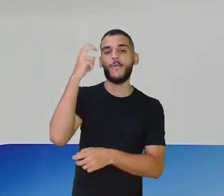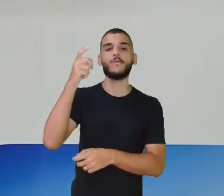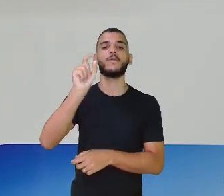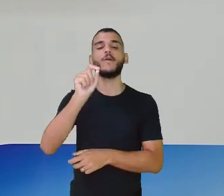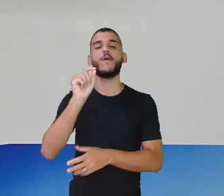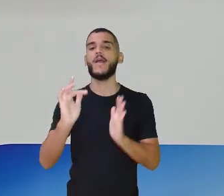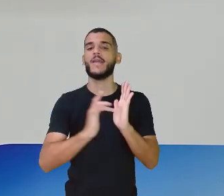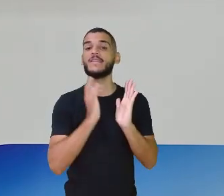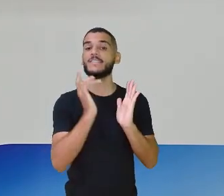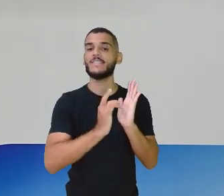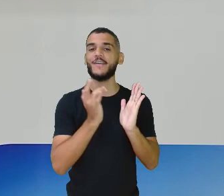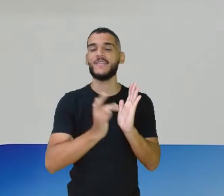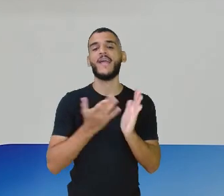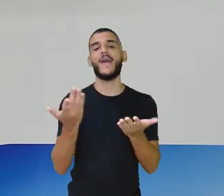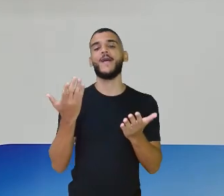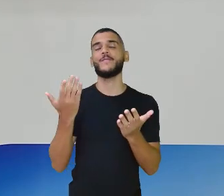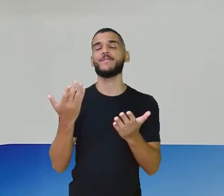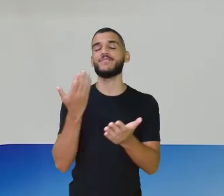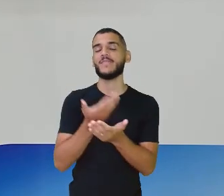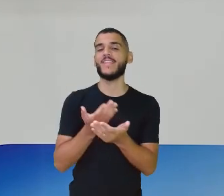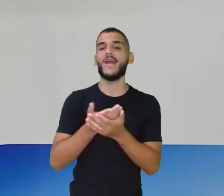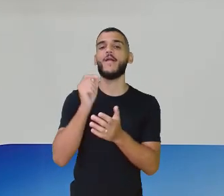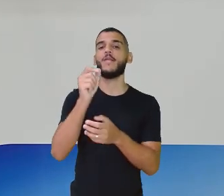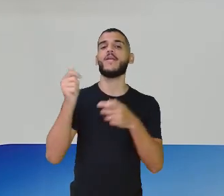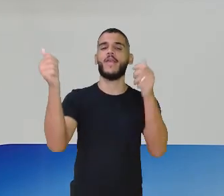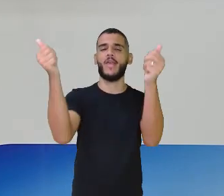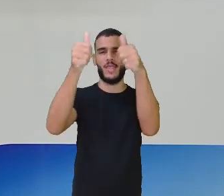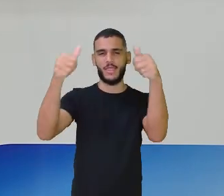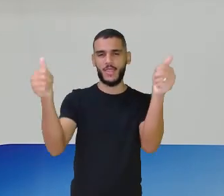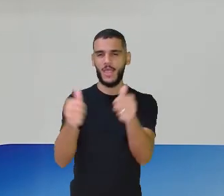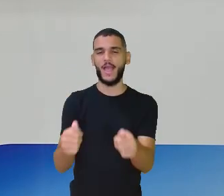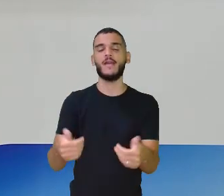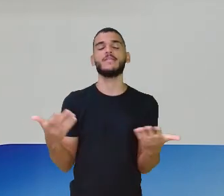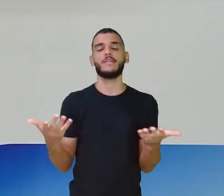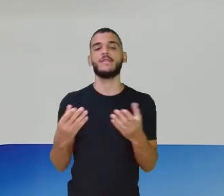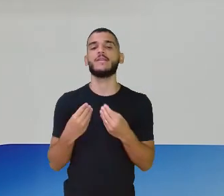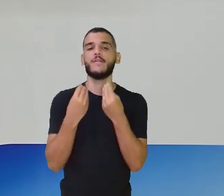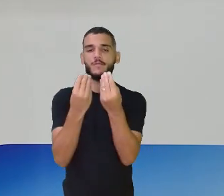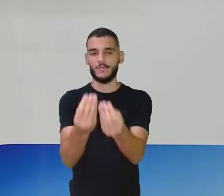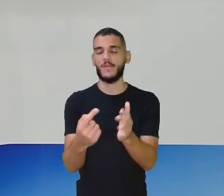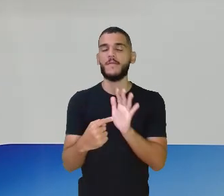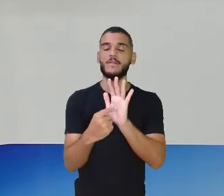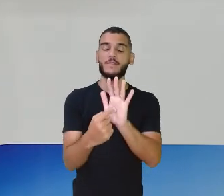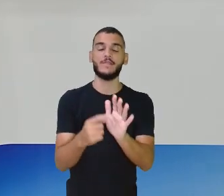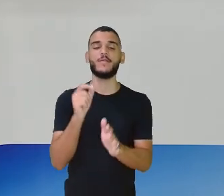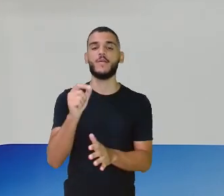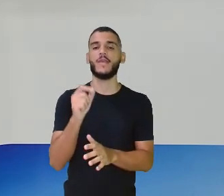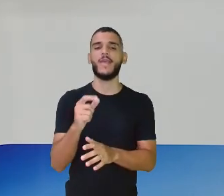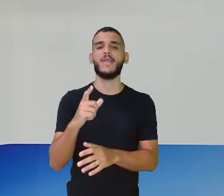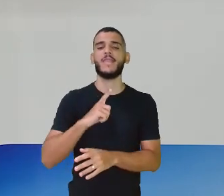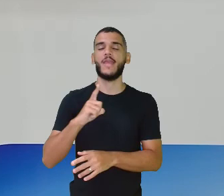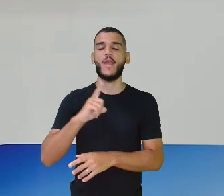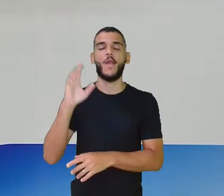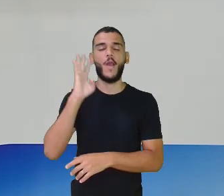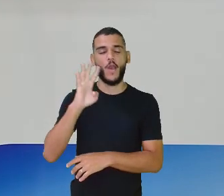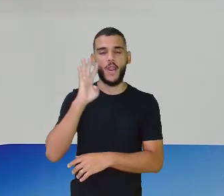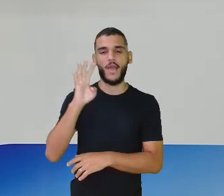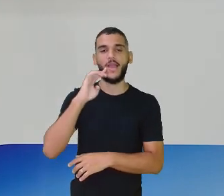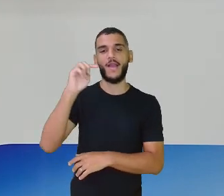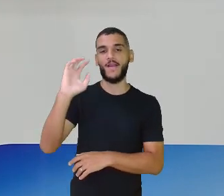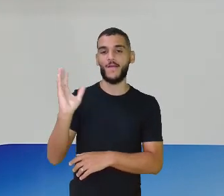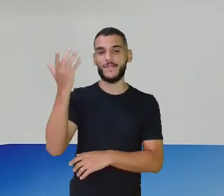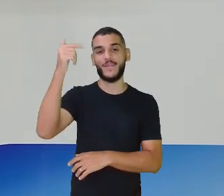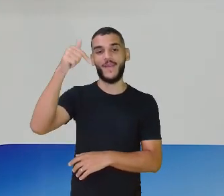de artes. E a gente trouxe para vocês uma coisa bem legal que aconteceu aqui no Recife, que foi a OBR, que